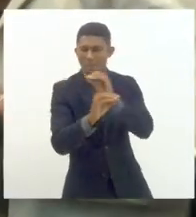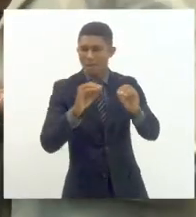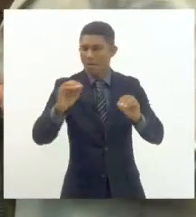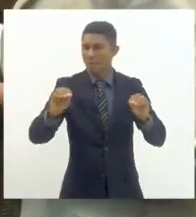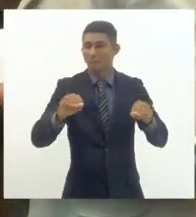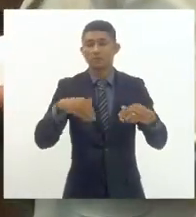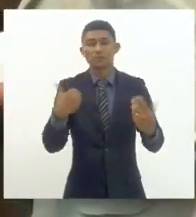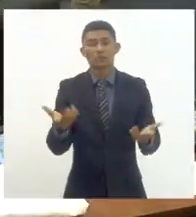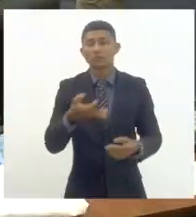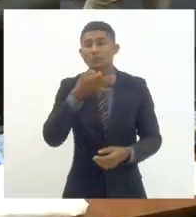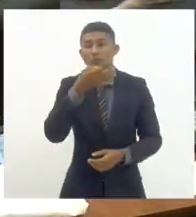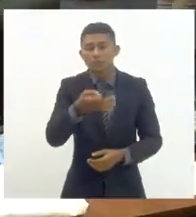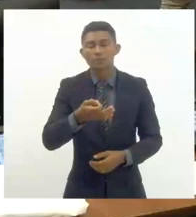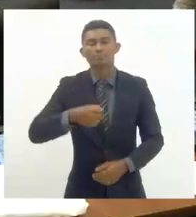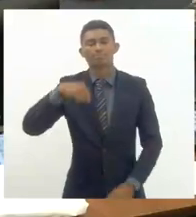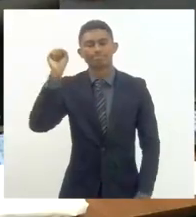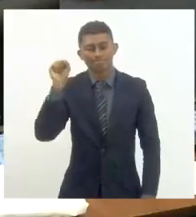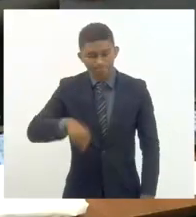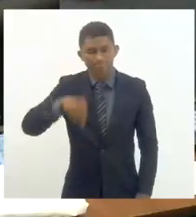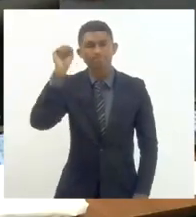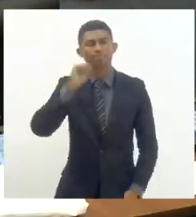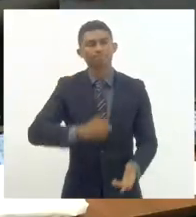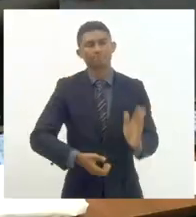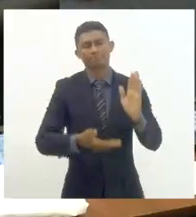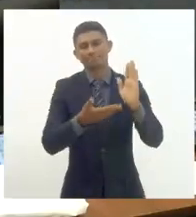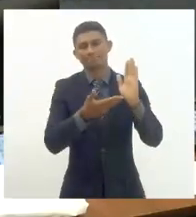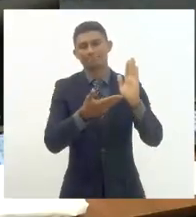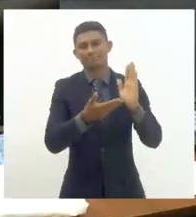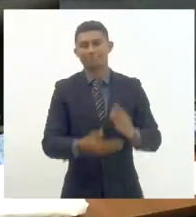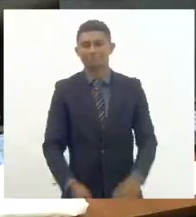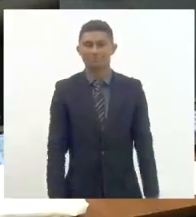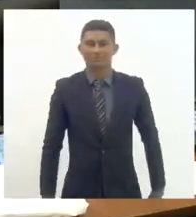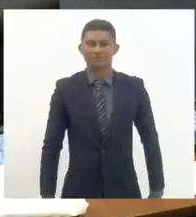é favorável. Favorável com louvor.